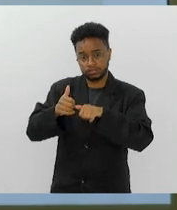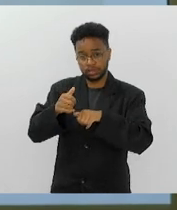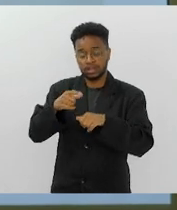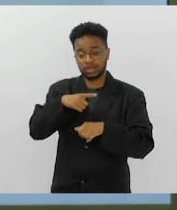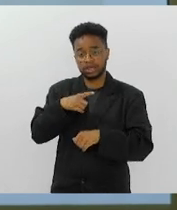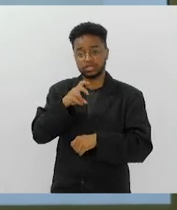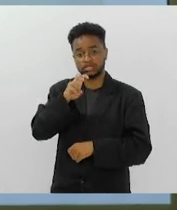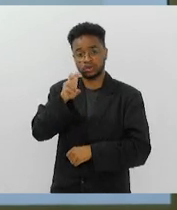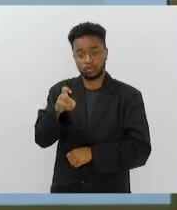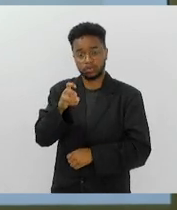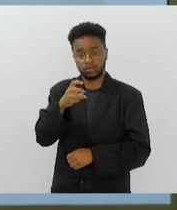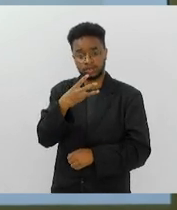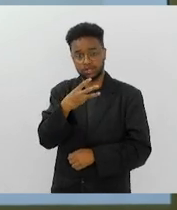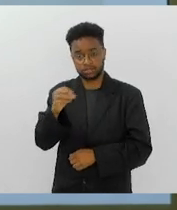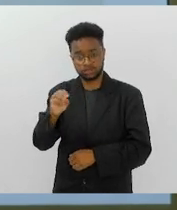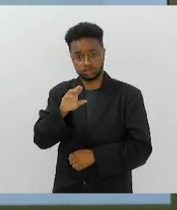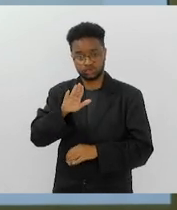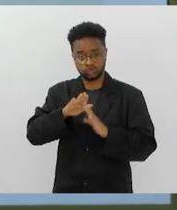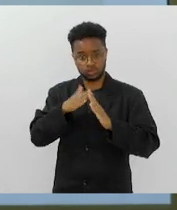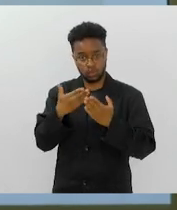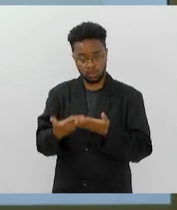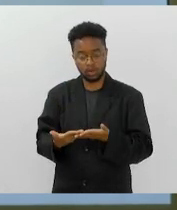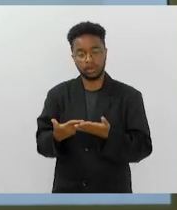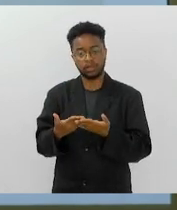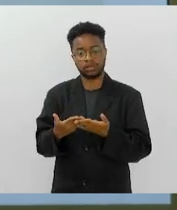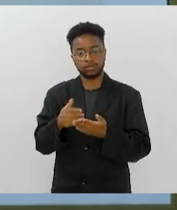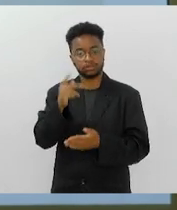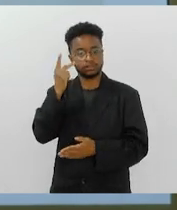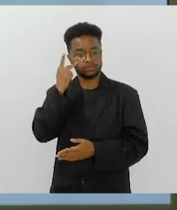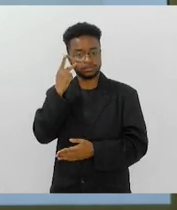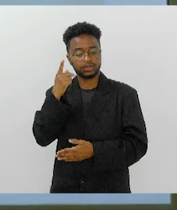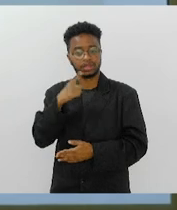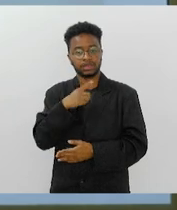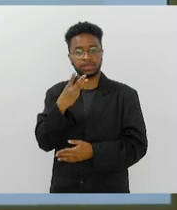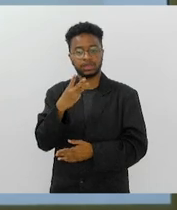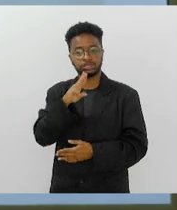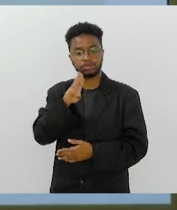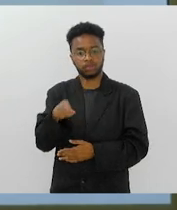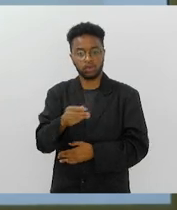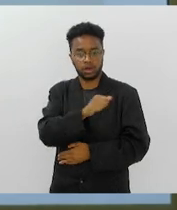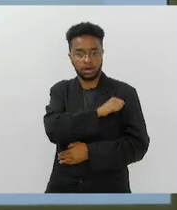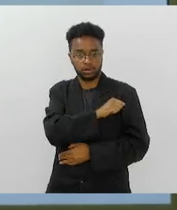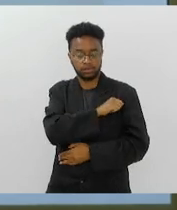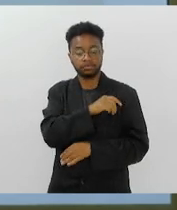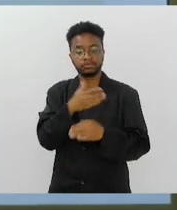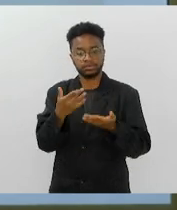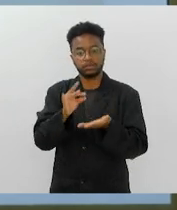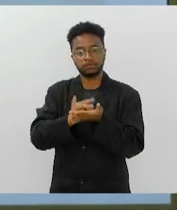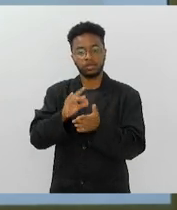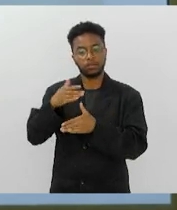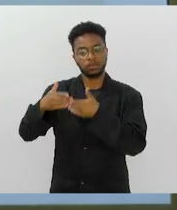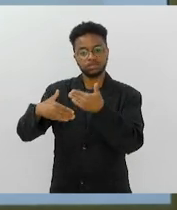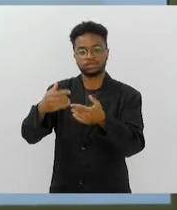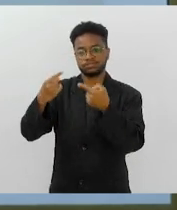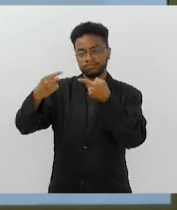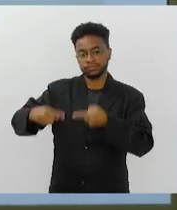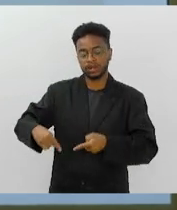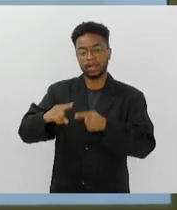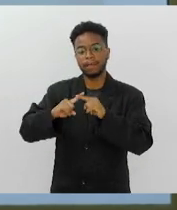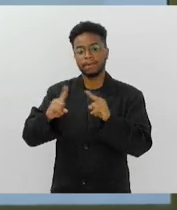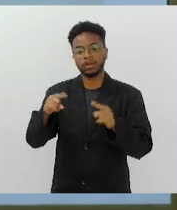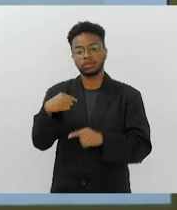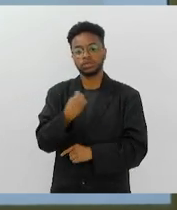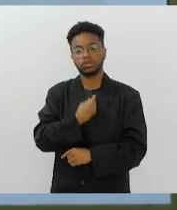escolas, é uma rede muito grande, 3,5 milhões de alunos, então é um processo bem desafiador, mas a gente